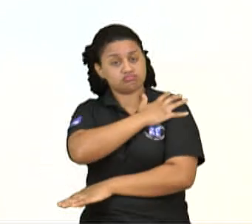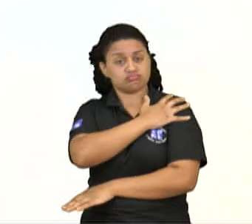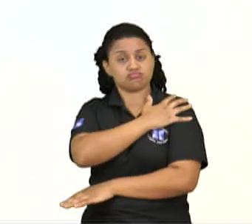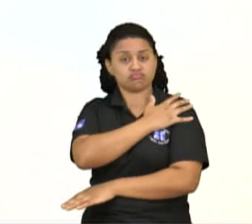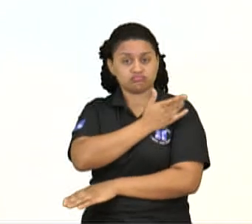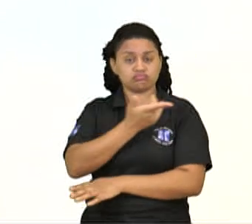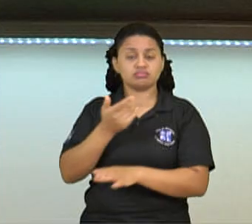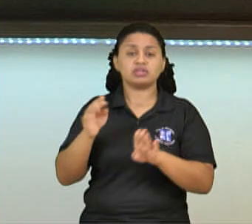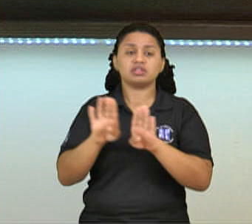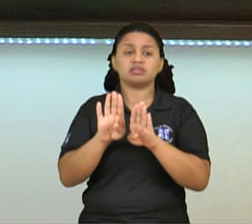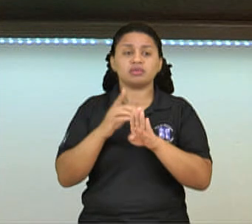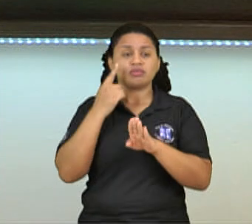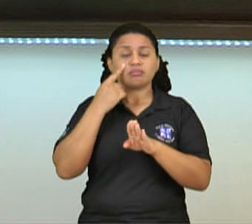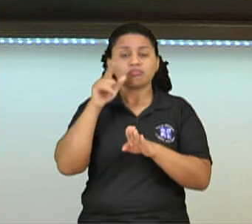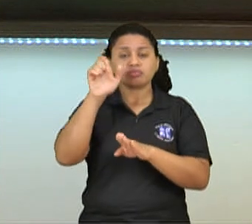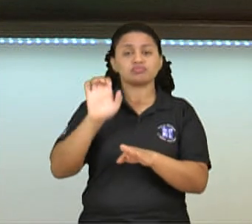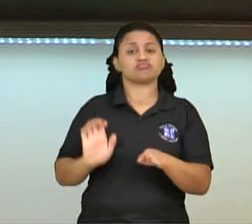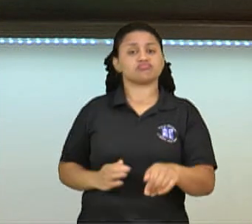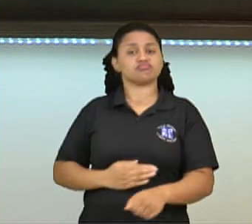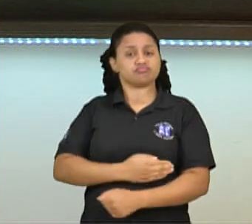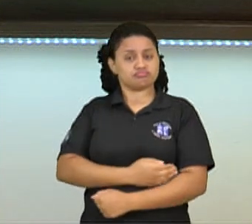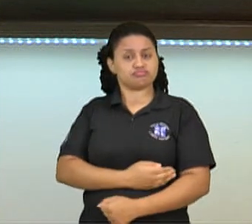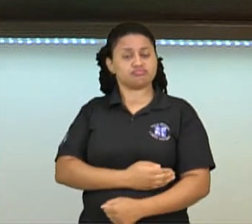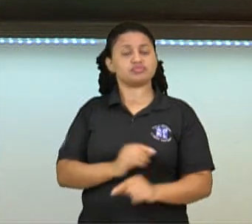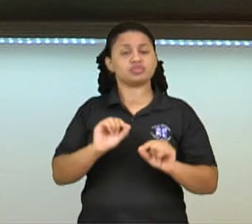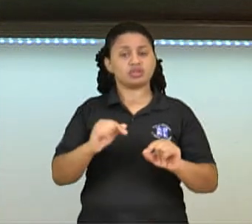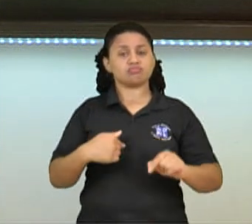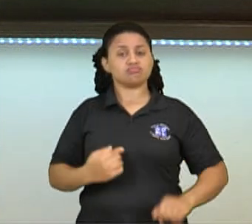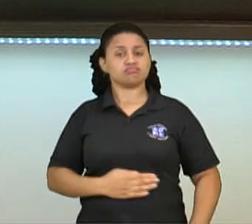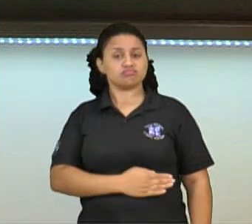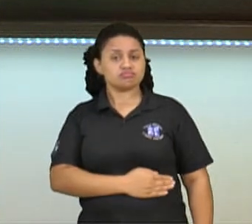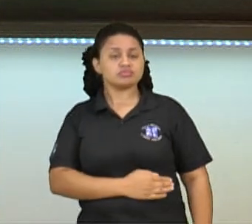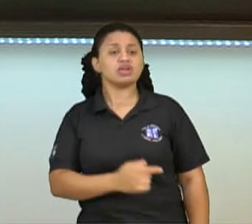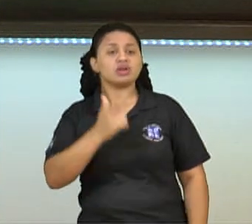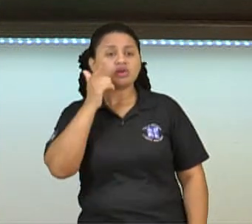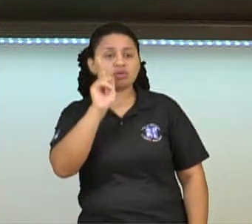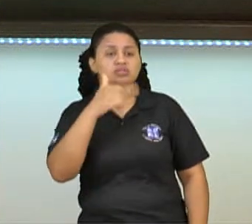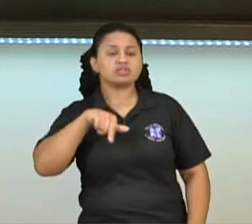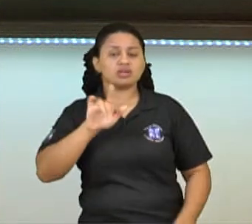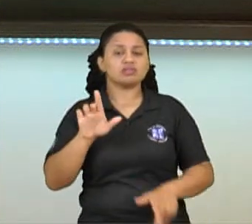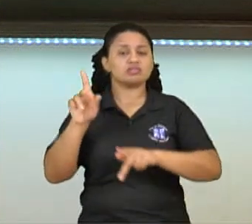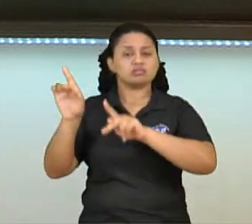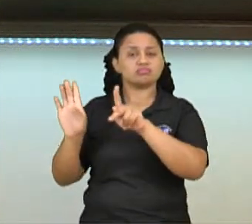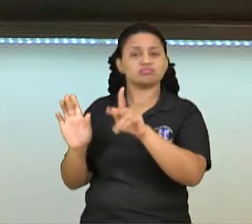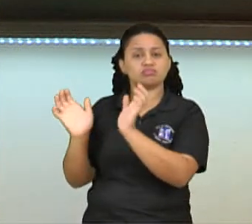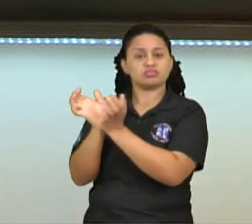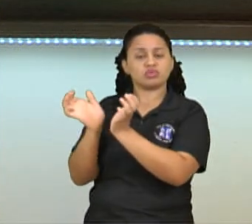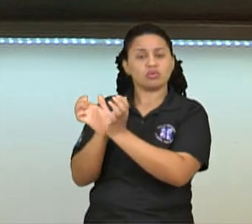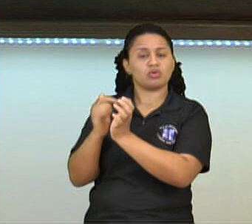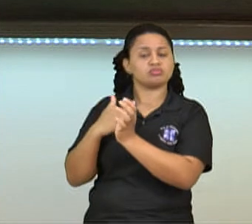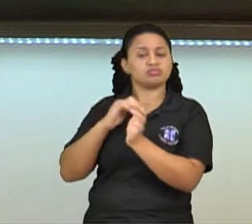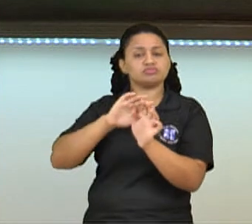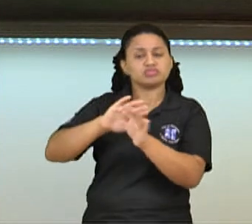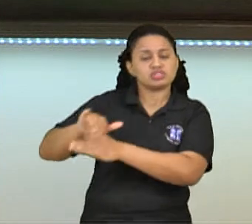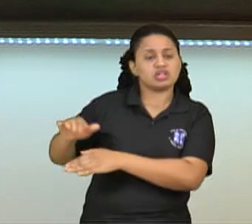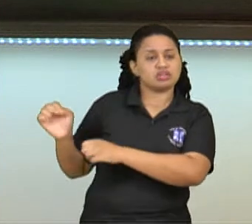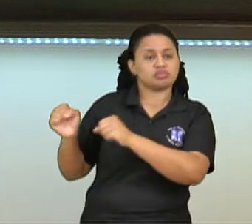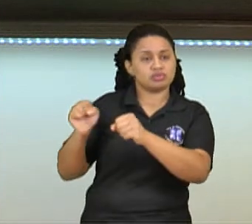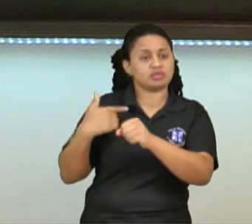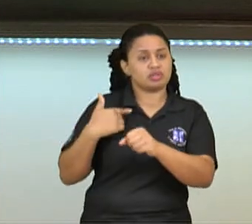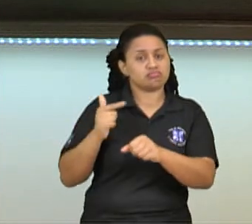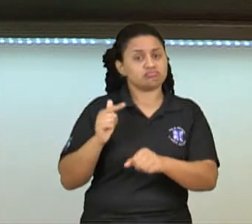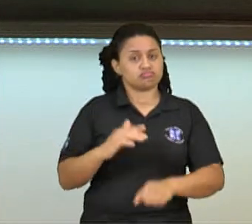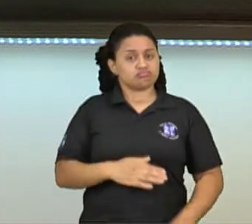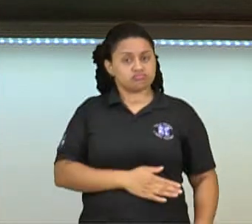que Napoleão Bonaparte ele vai derrubar os girondinos do poder, vai assumir o poder